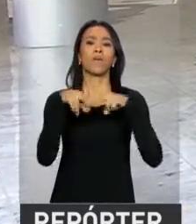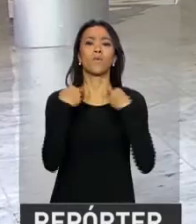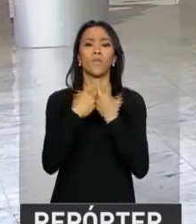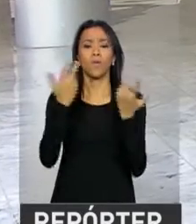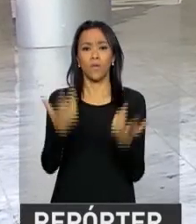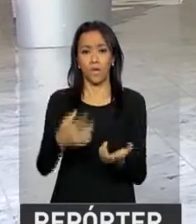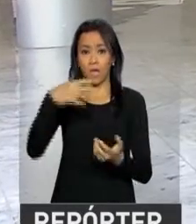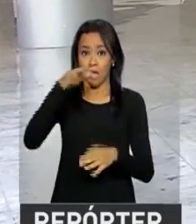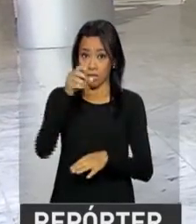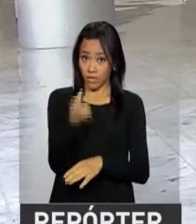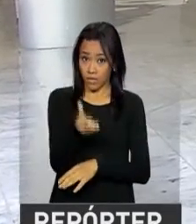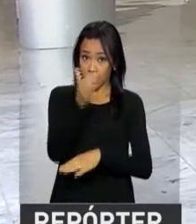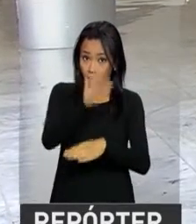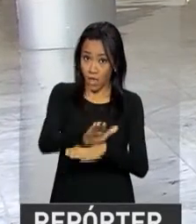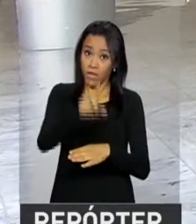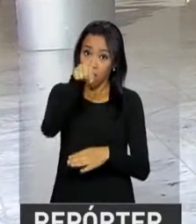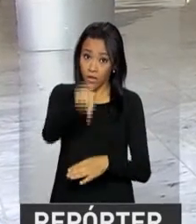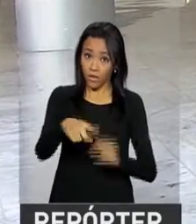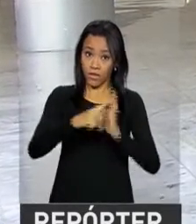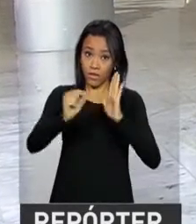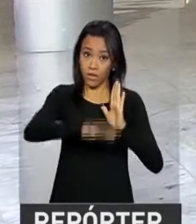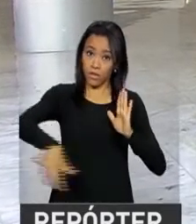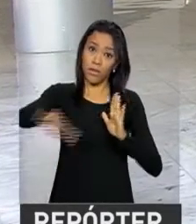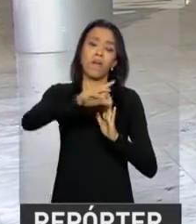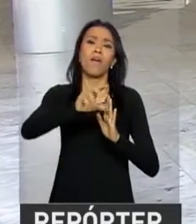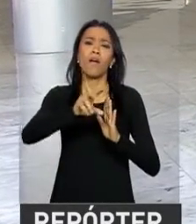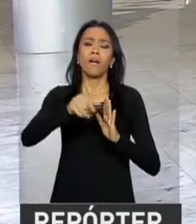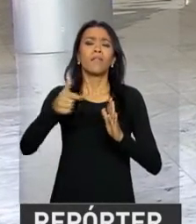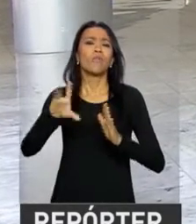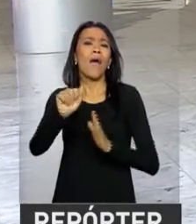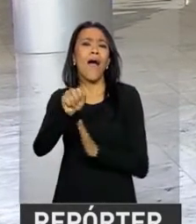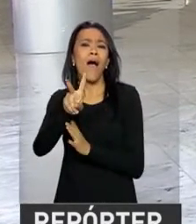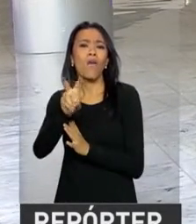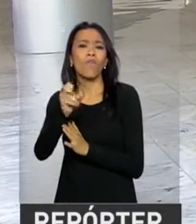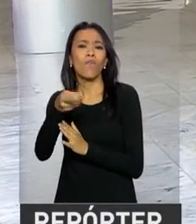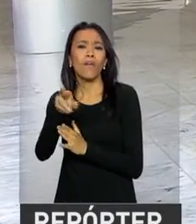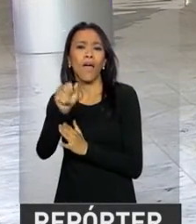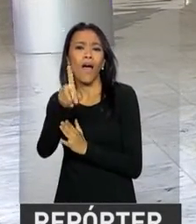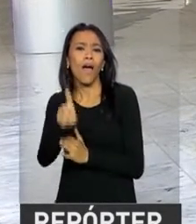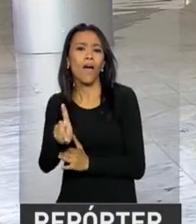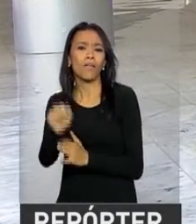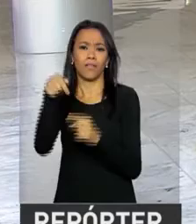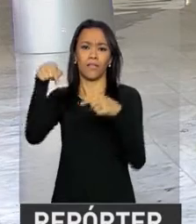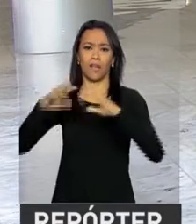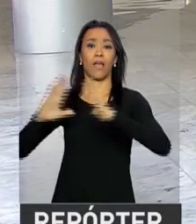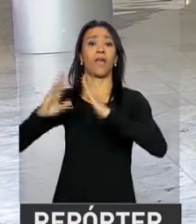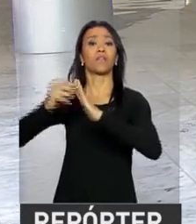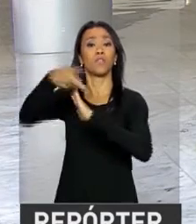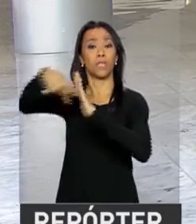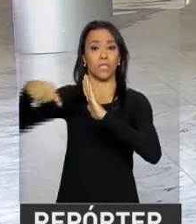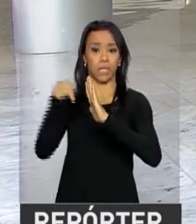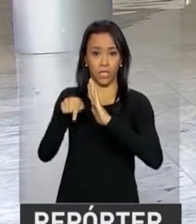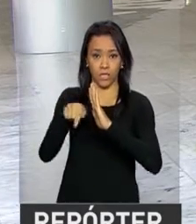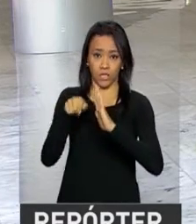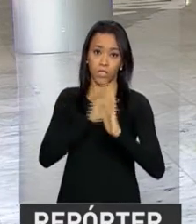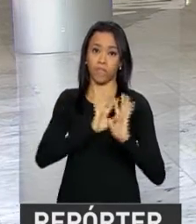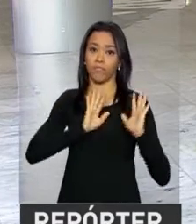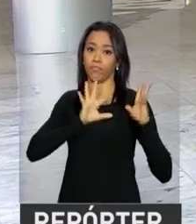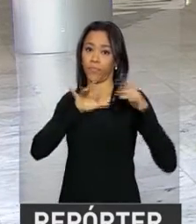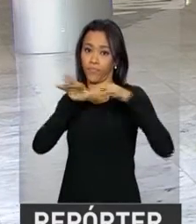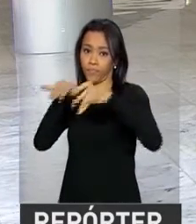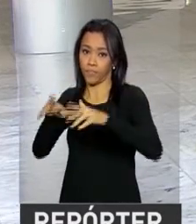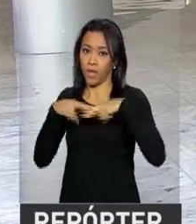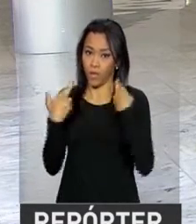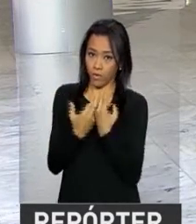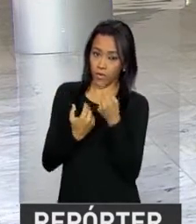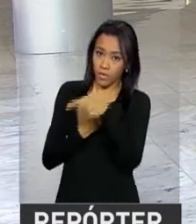palácio da alvorada é a primeira vez que michel temer vai usar a residência oficial como presidente da república ele quer ele quer conversar com os